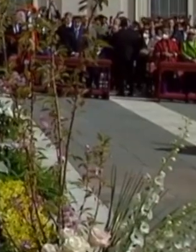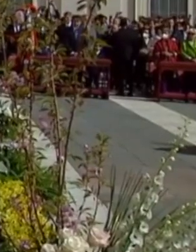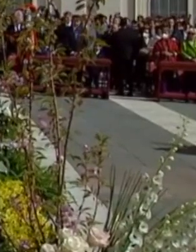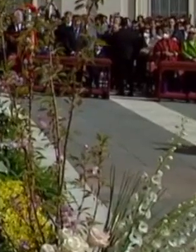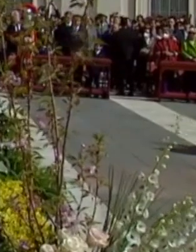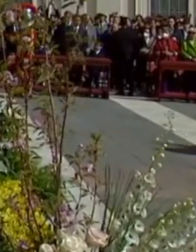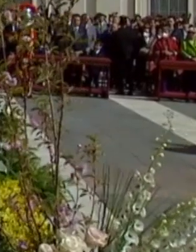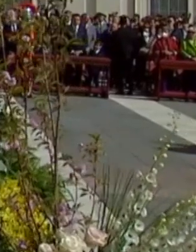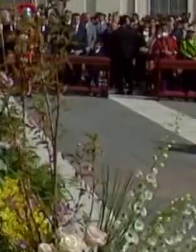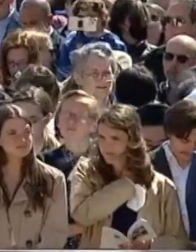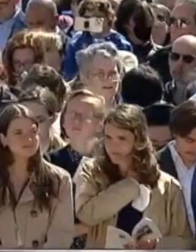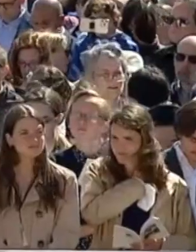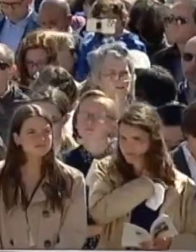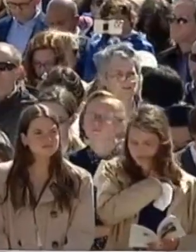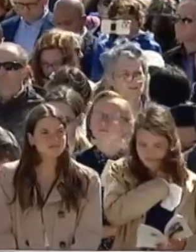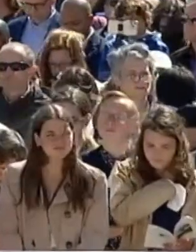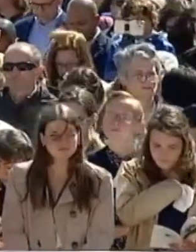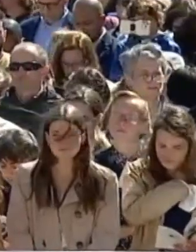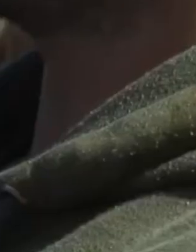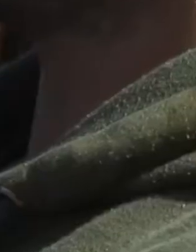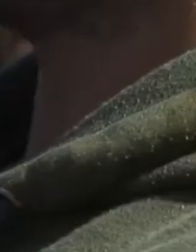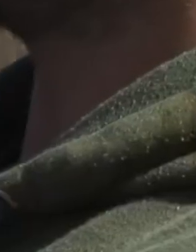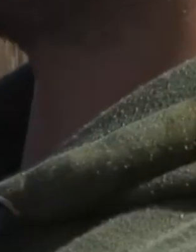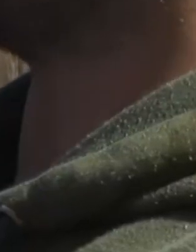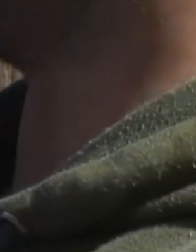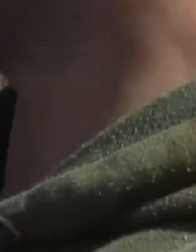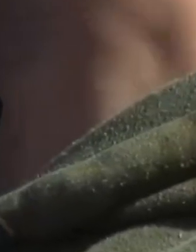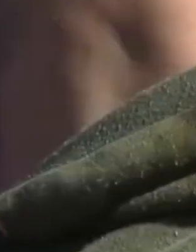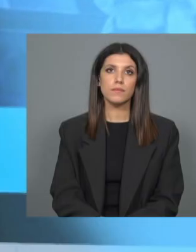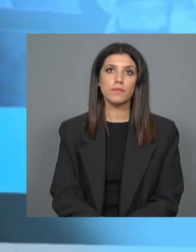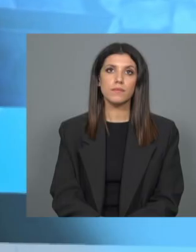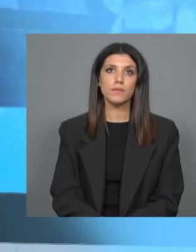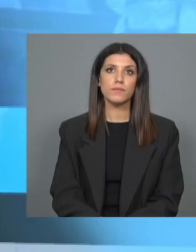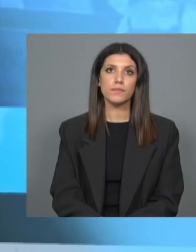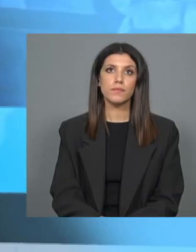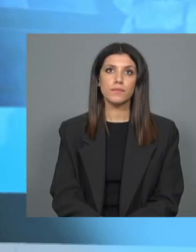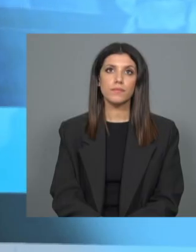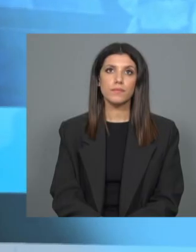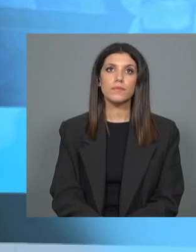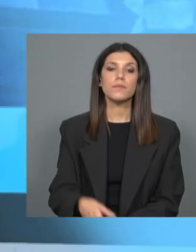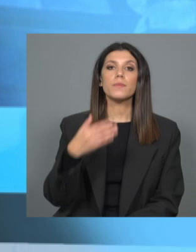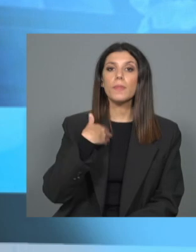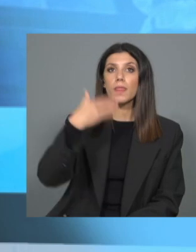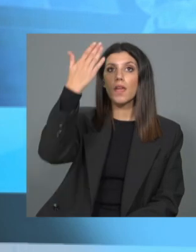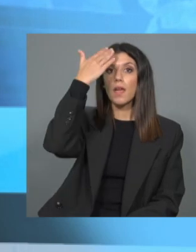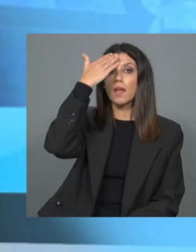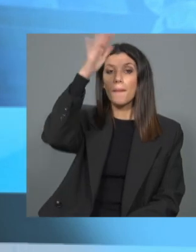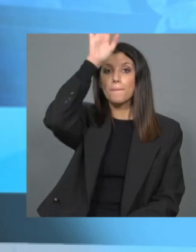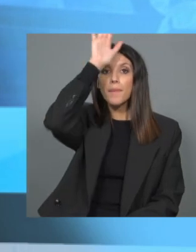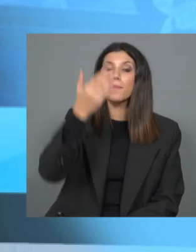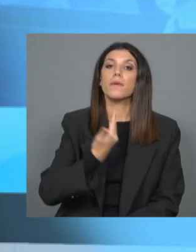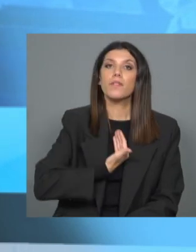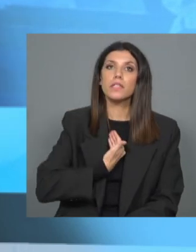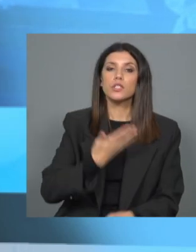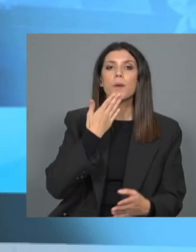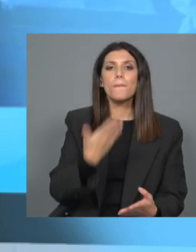recordou as vítimas do conflito, em particular as crianças. Pedidos do Papa Francisco para a paz na